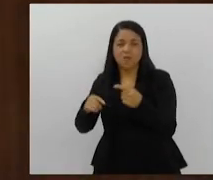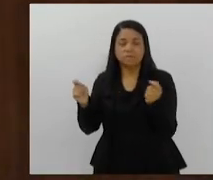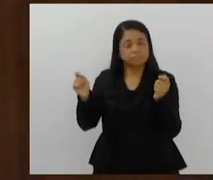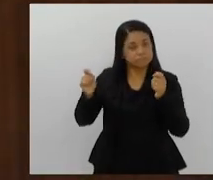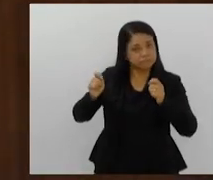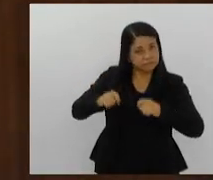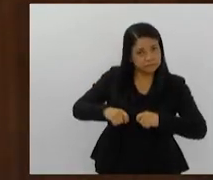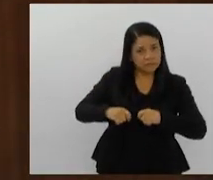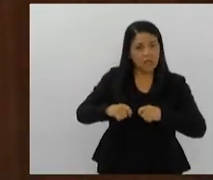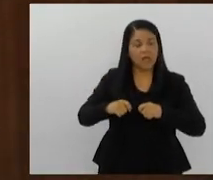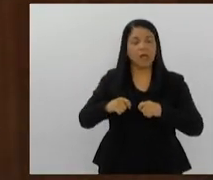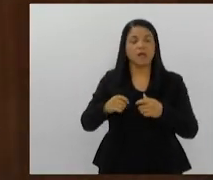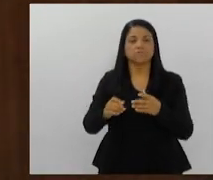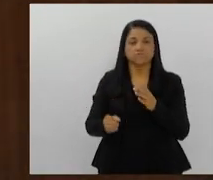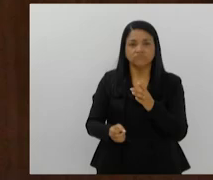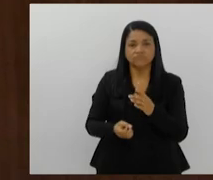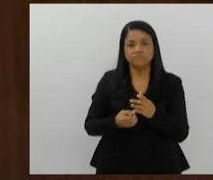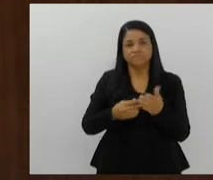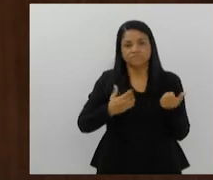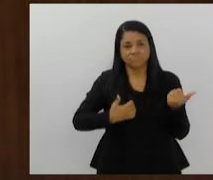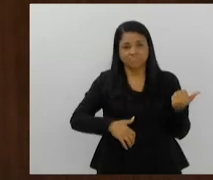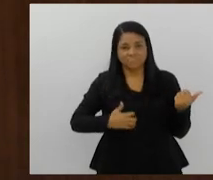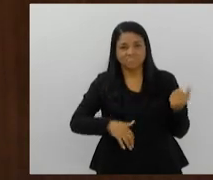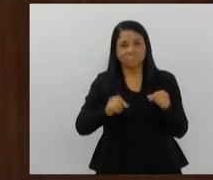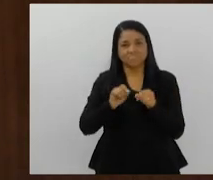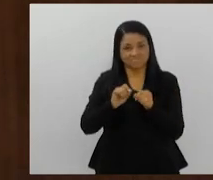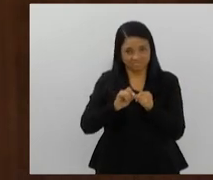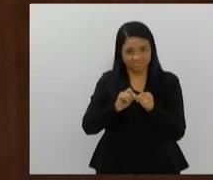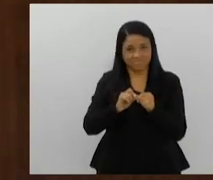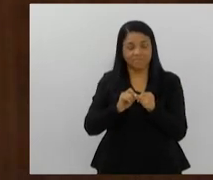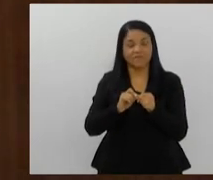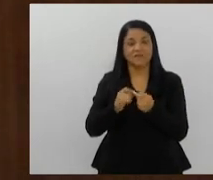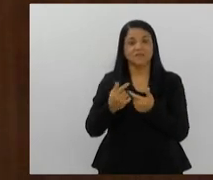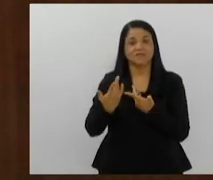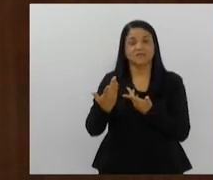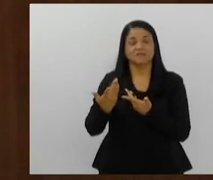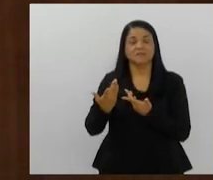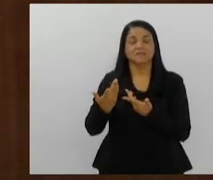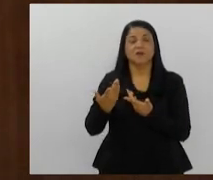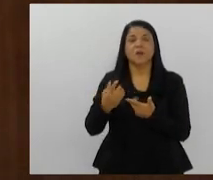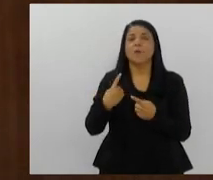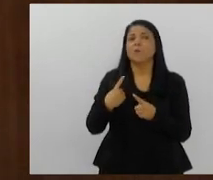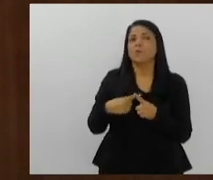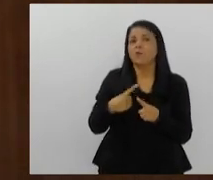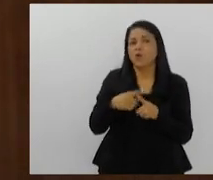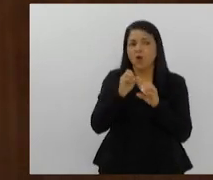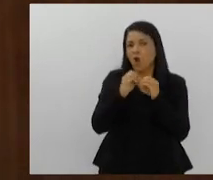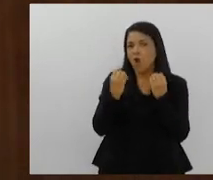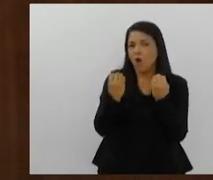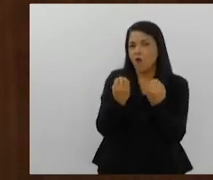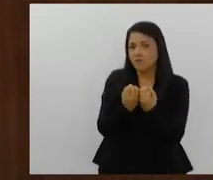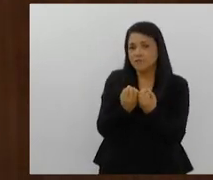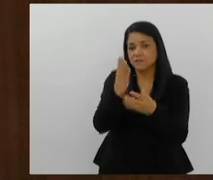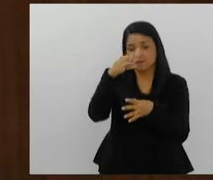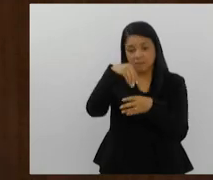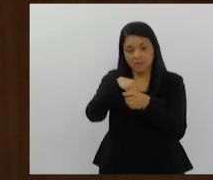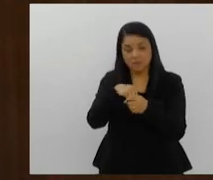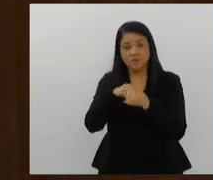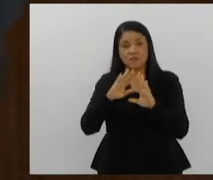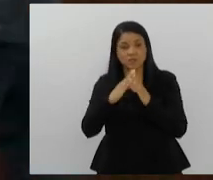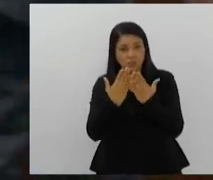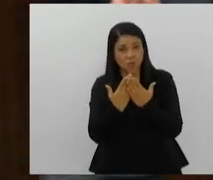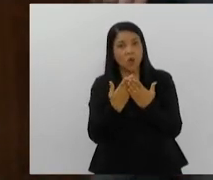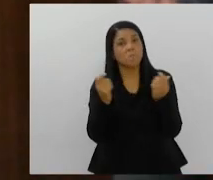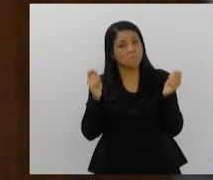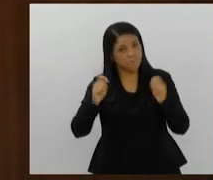são da nossa cultura tradicional aqui. Então, pensar, por que não essas oficinas também dentro das escolas, também